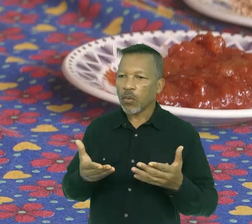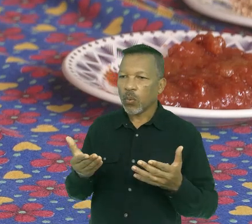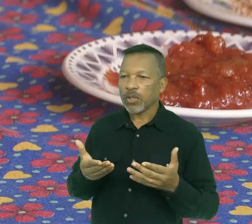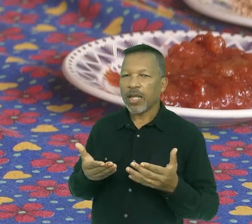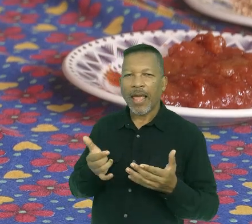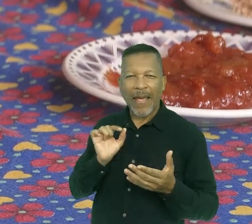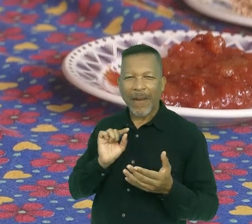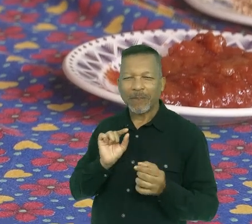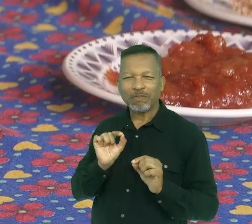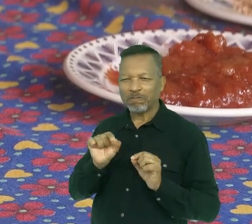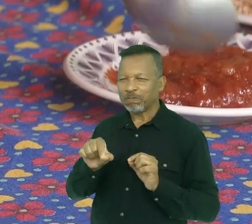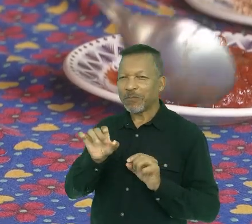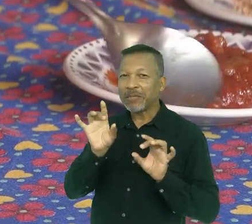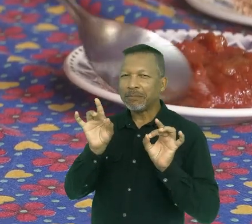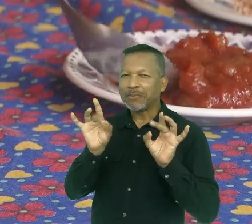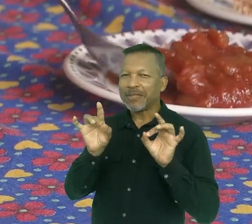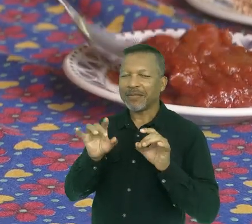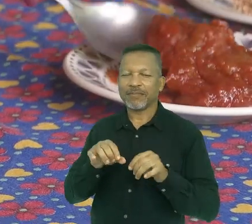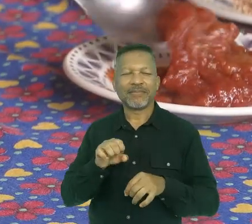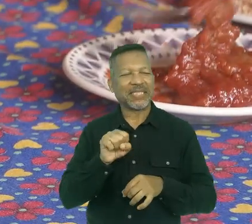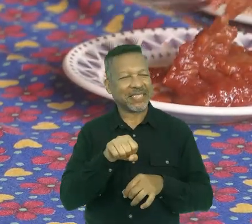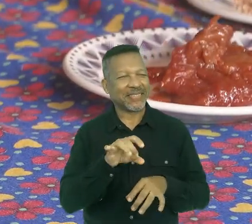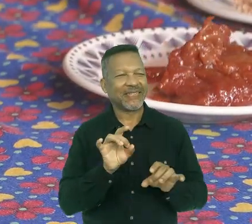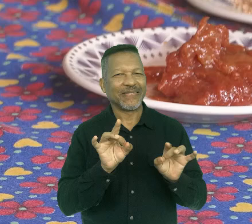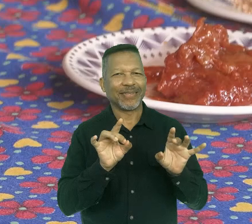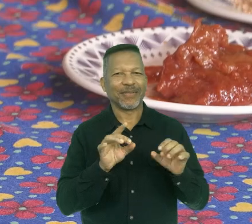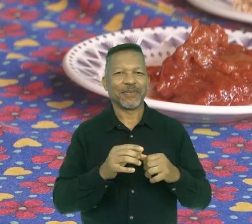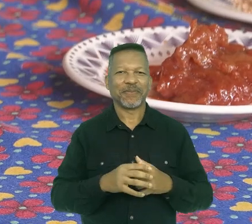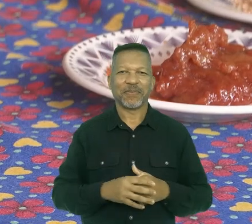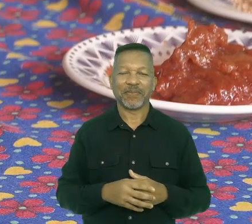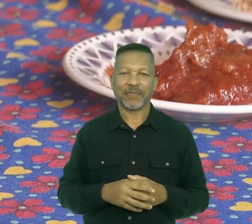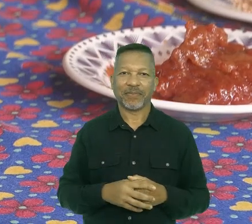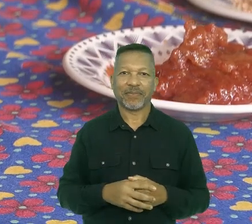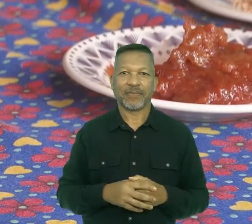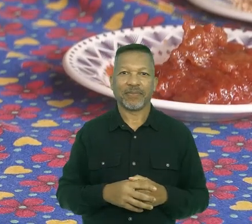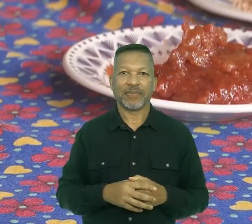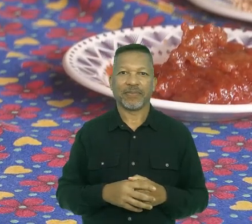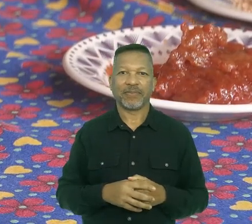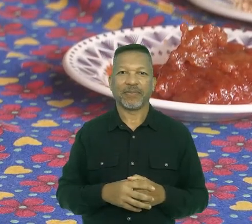Agora é a cerejinha, né? Agora é cereja do bolo.